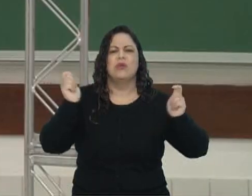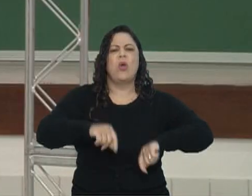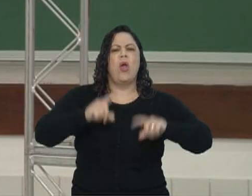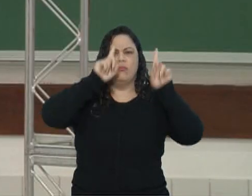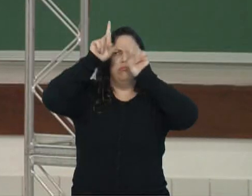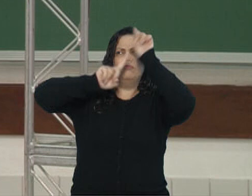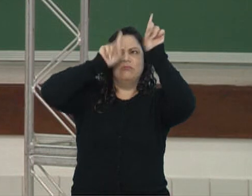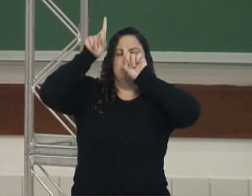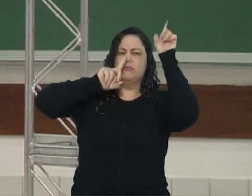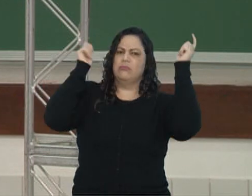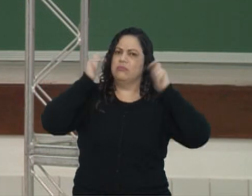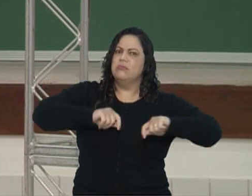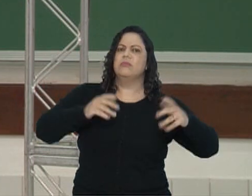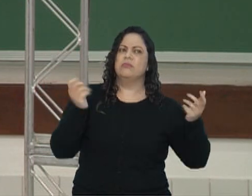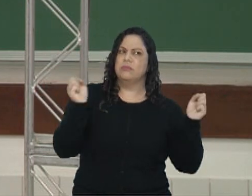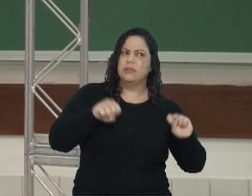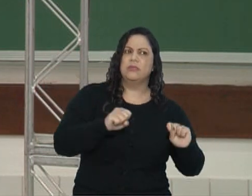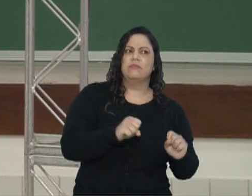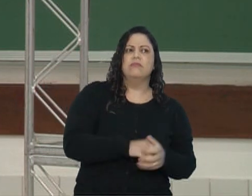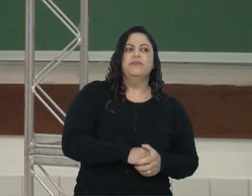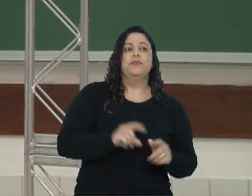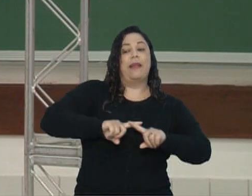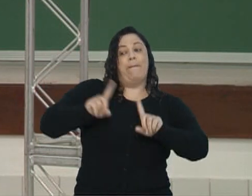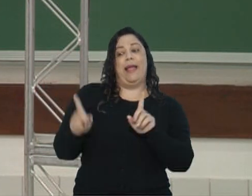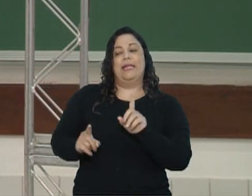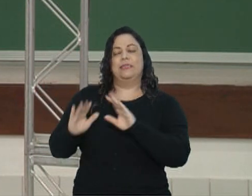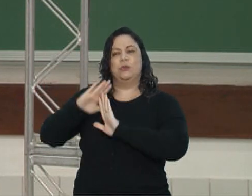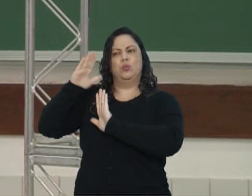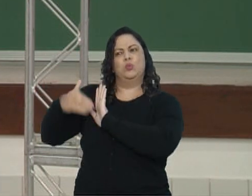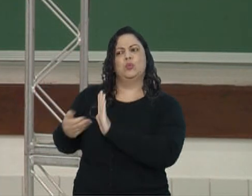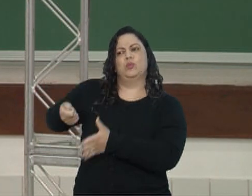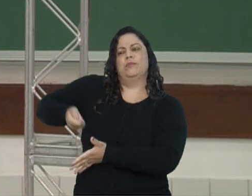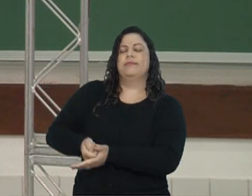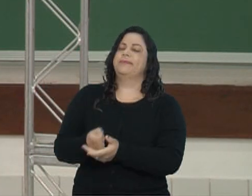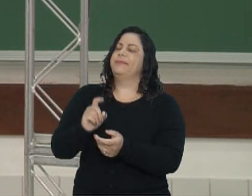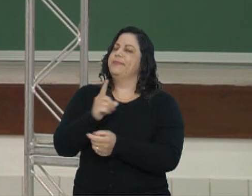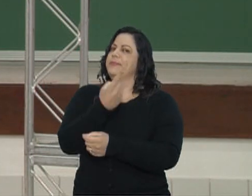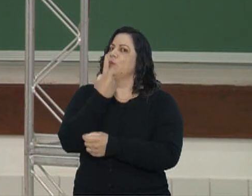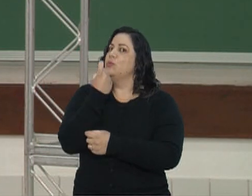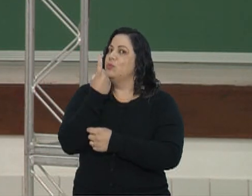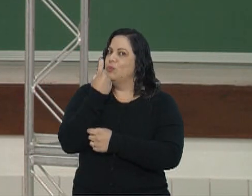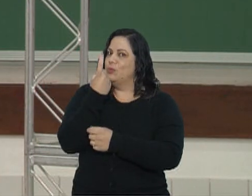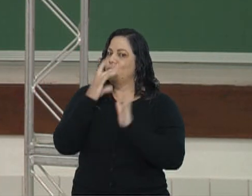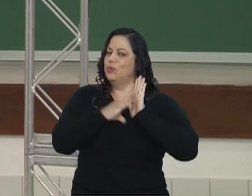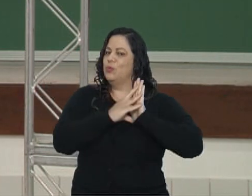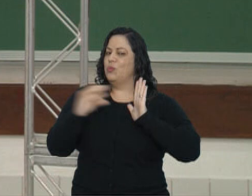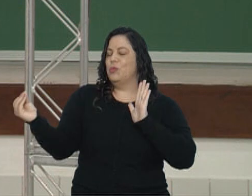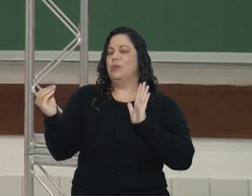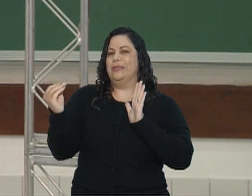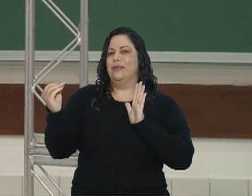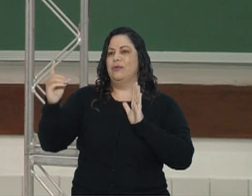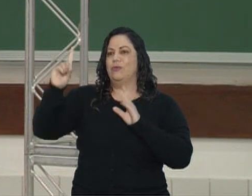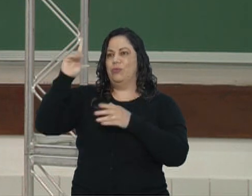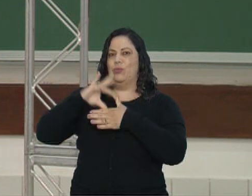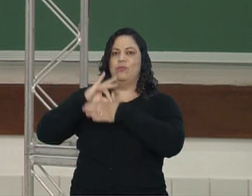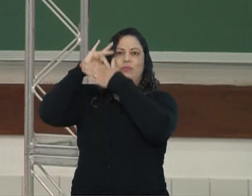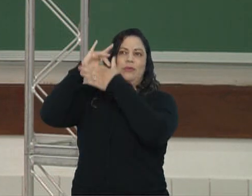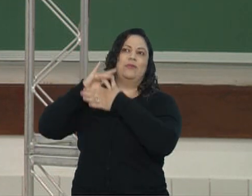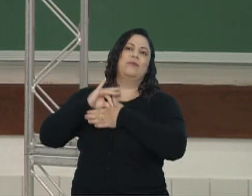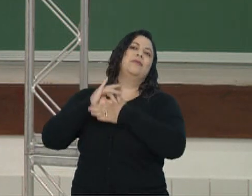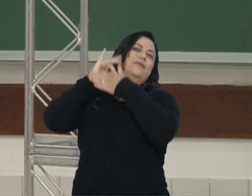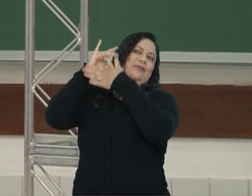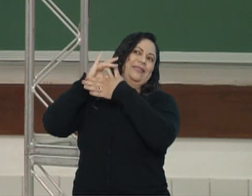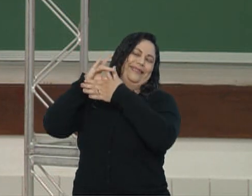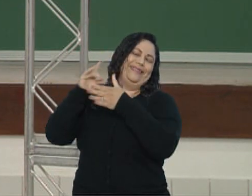de ideias. Né? Já no Estado totalitário se concentra as ideias num único modelo dado por um guia, por um Führer, né,